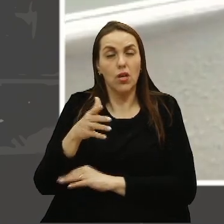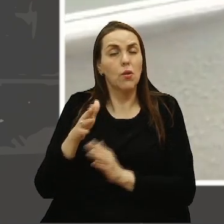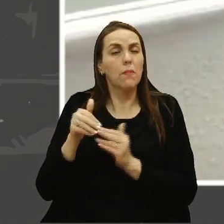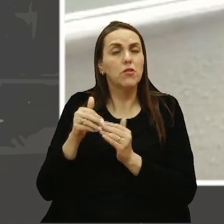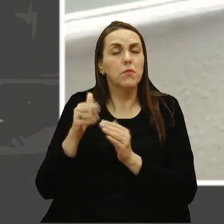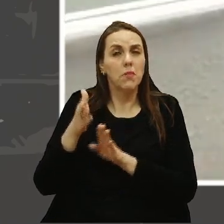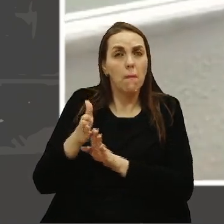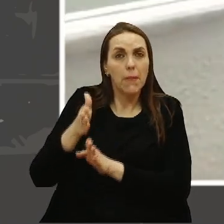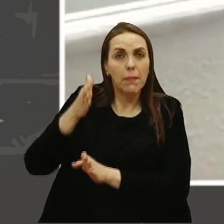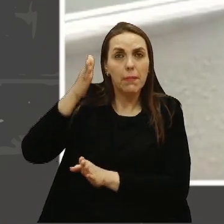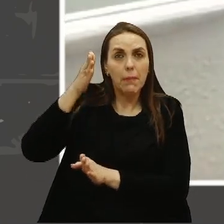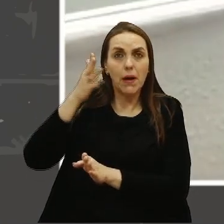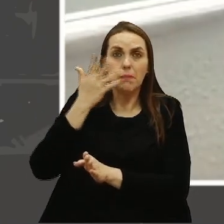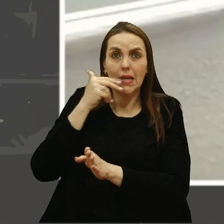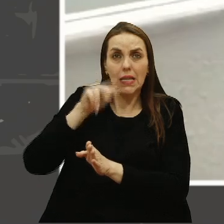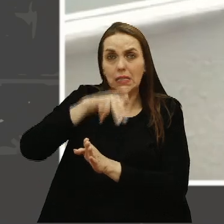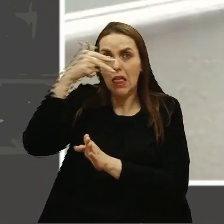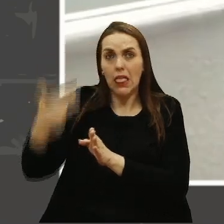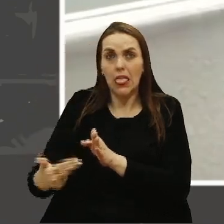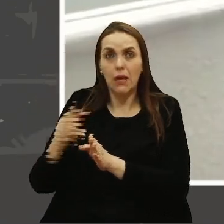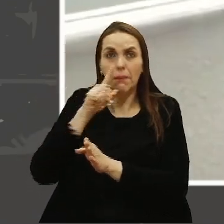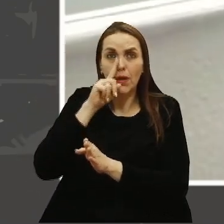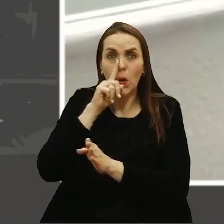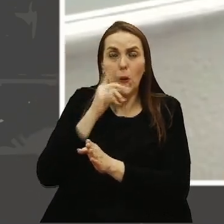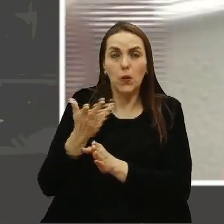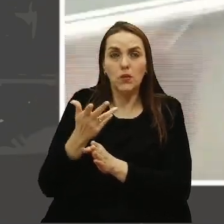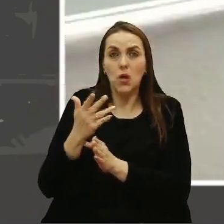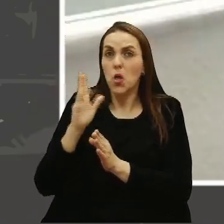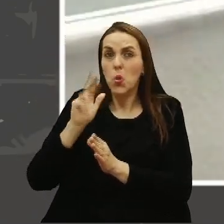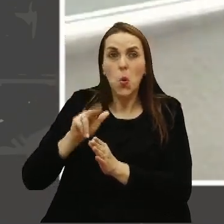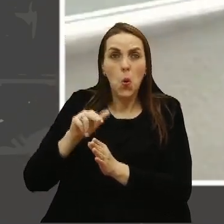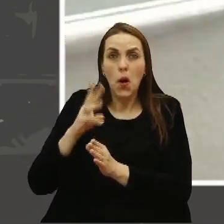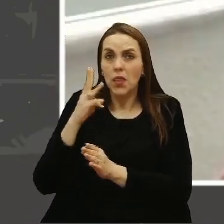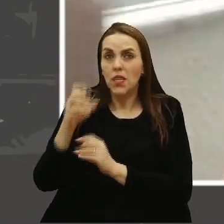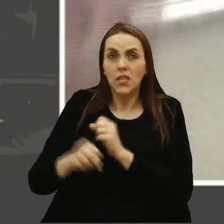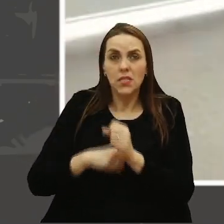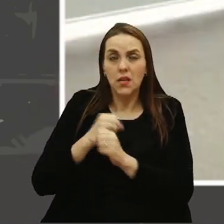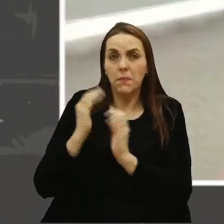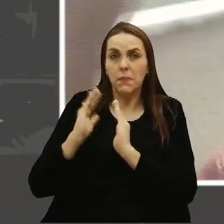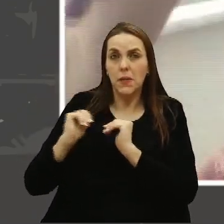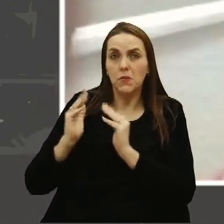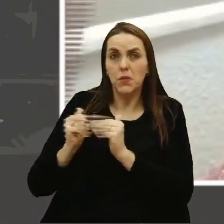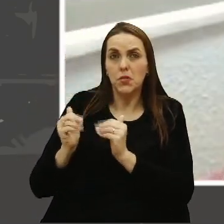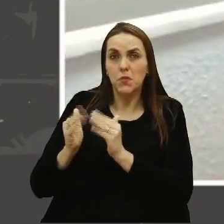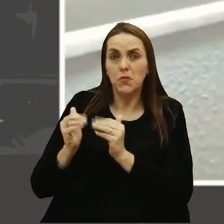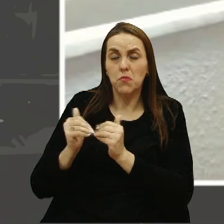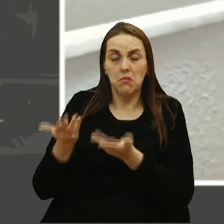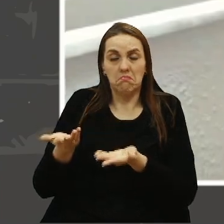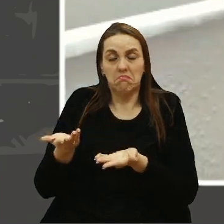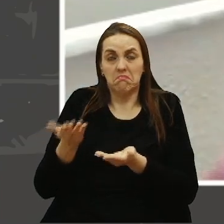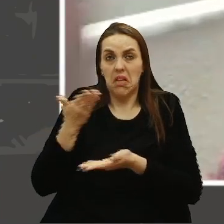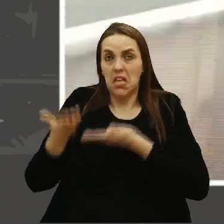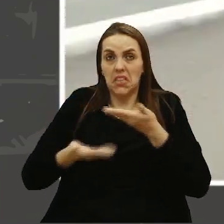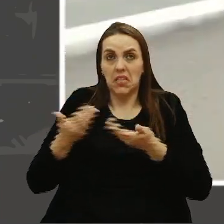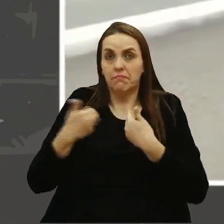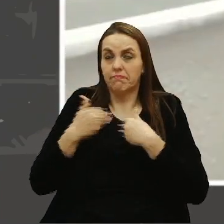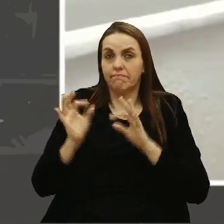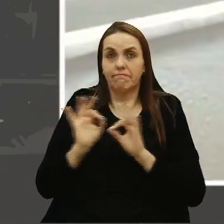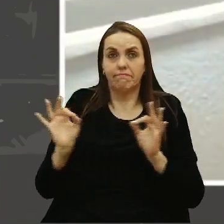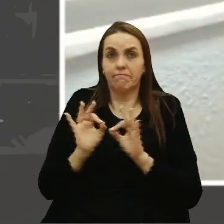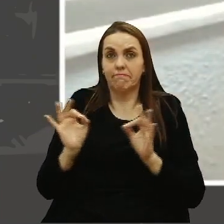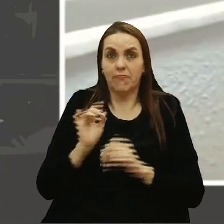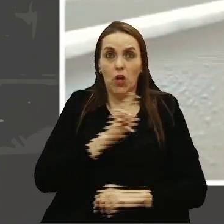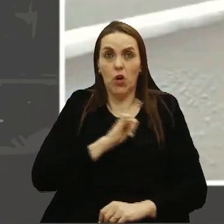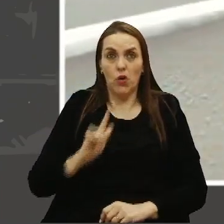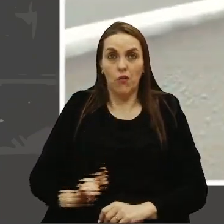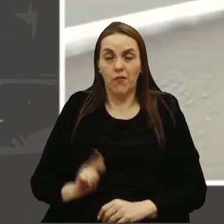guarda-reio e não me atendem. Então, o governo que comece a se dar conta, e se ele atende